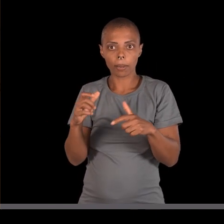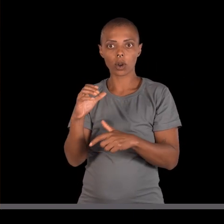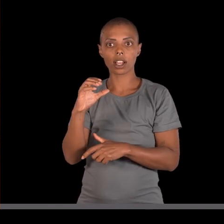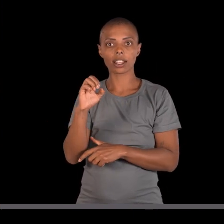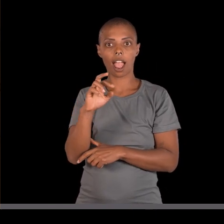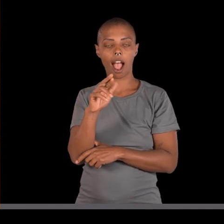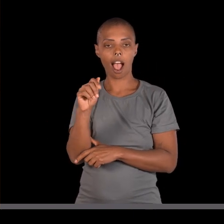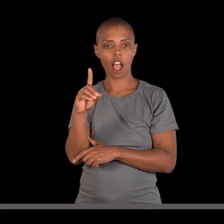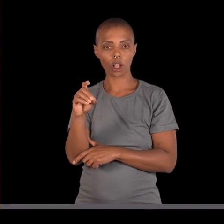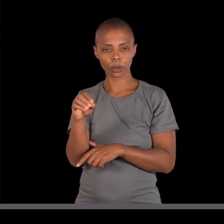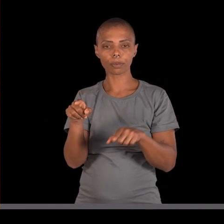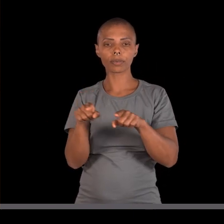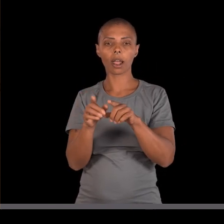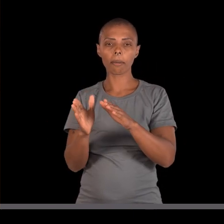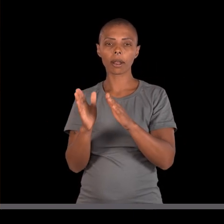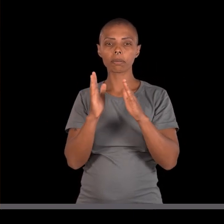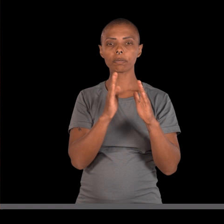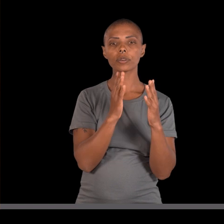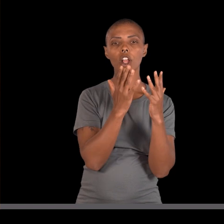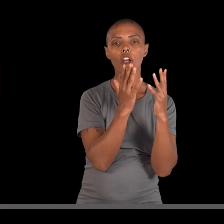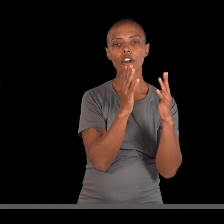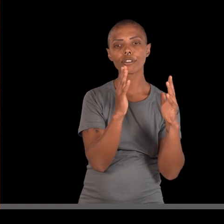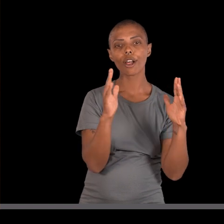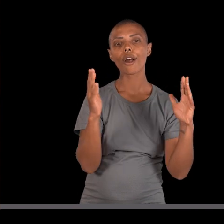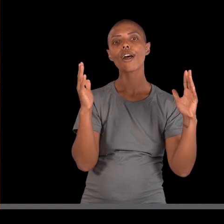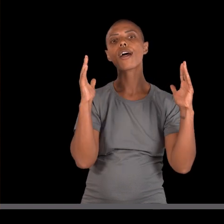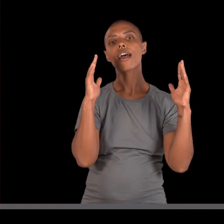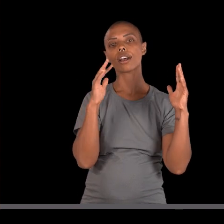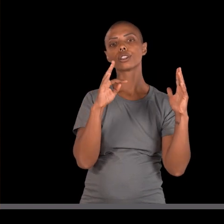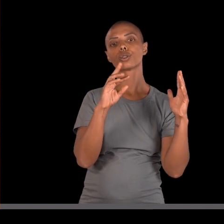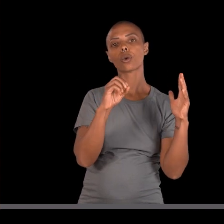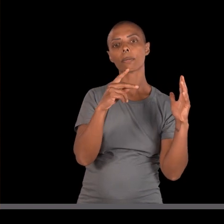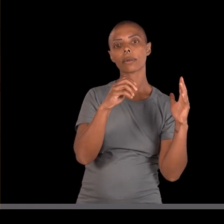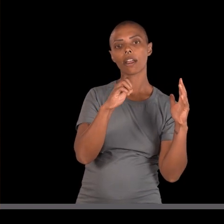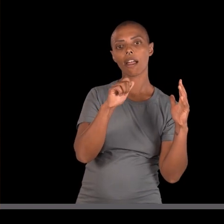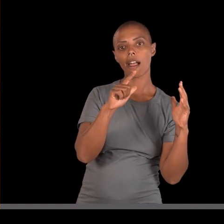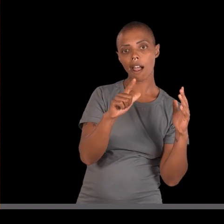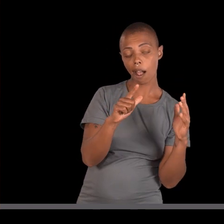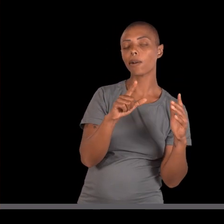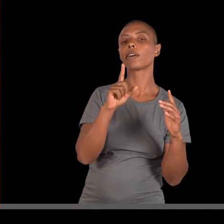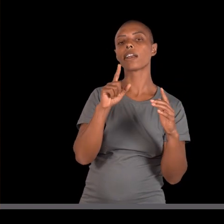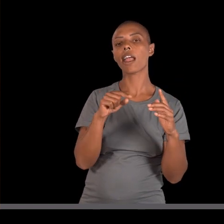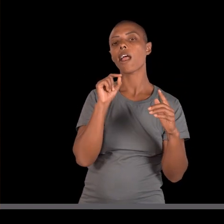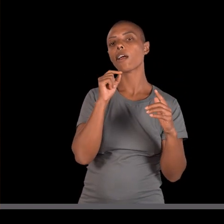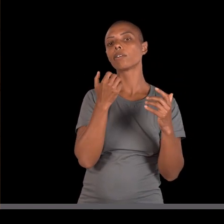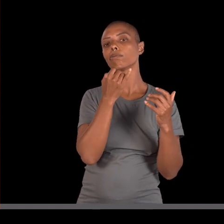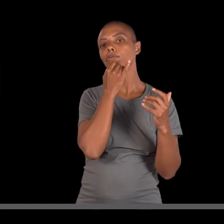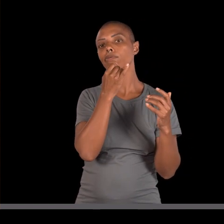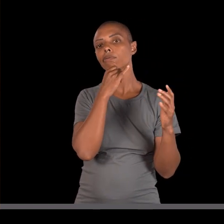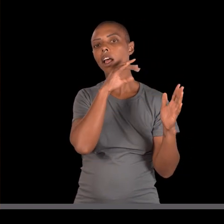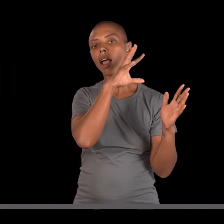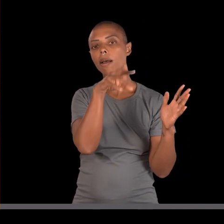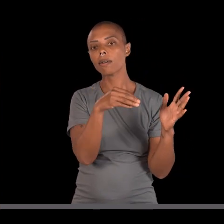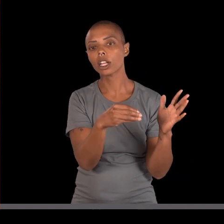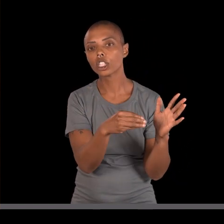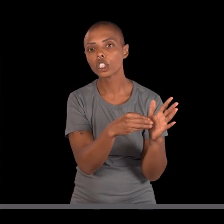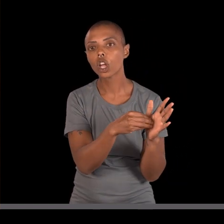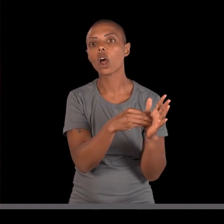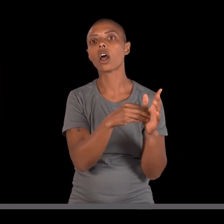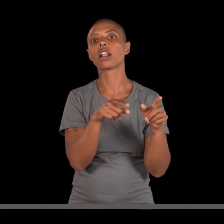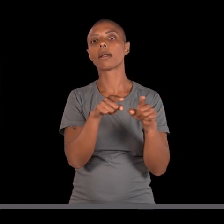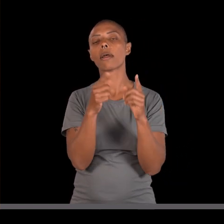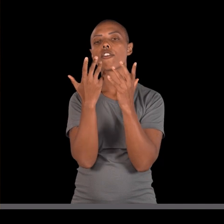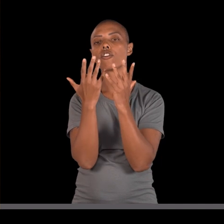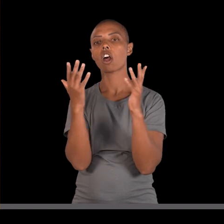brasileiro. E também a floresta tropical e equatorial, como, por exemplo, a Mata Atlântica e a floresta amazônica, numa região mais quente,